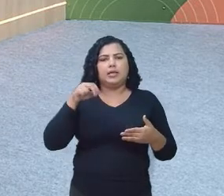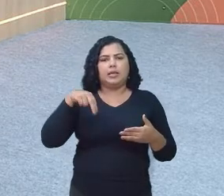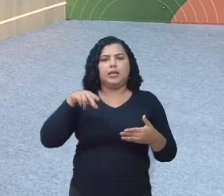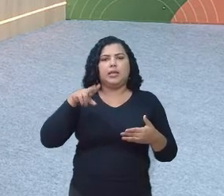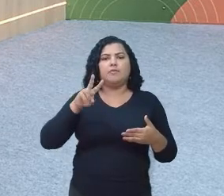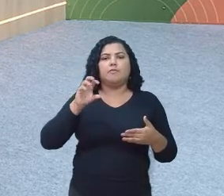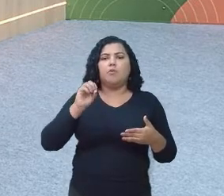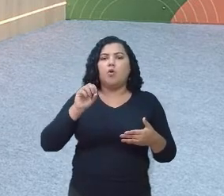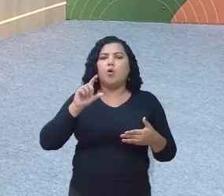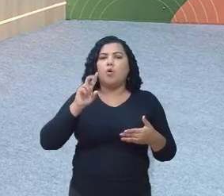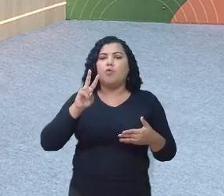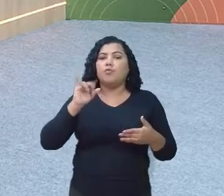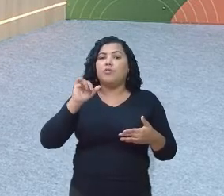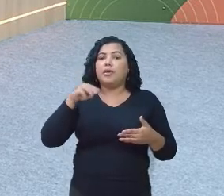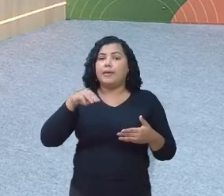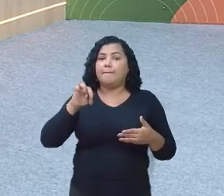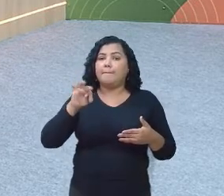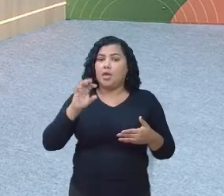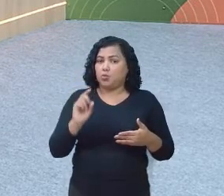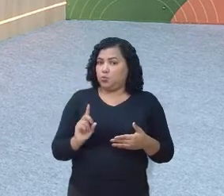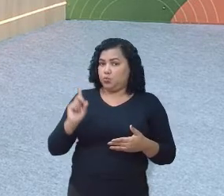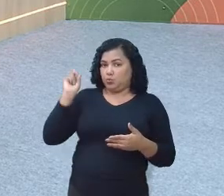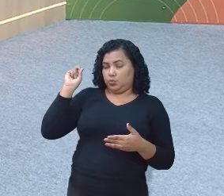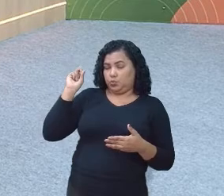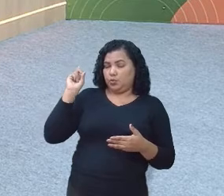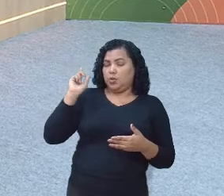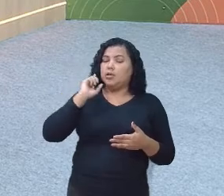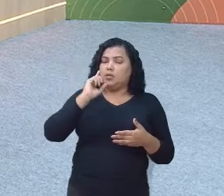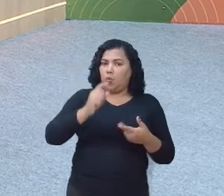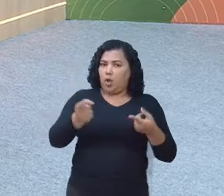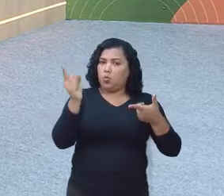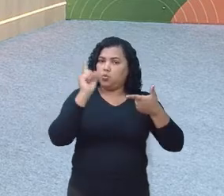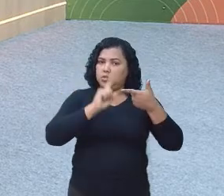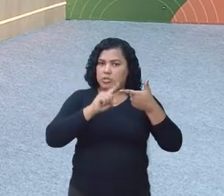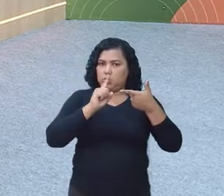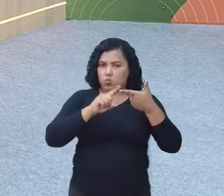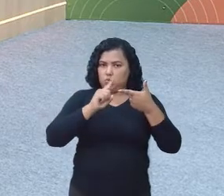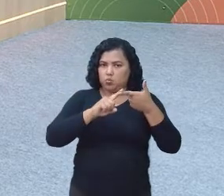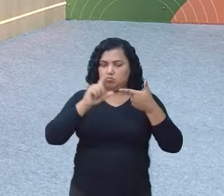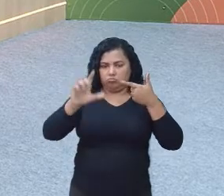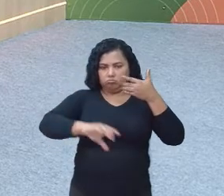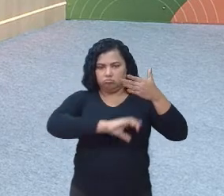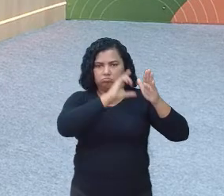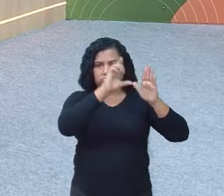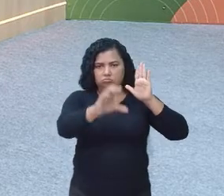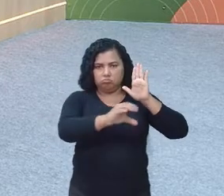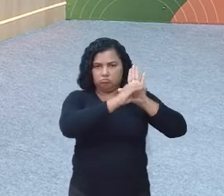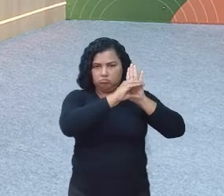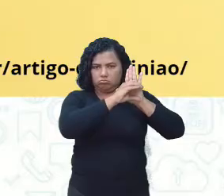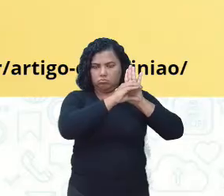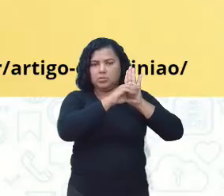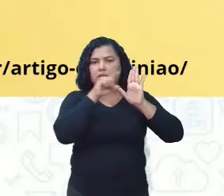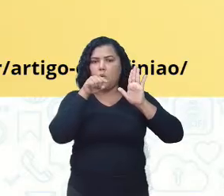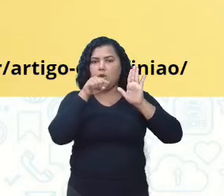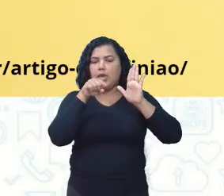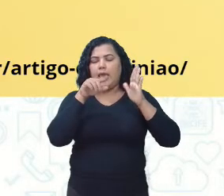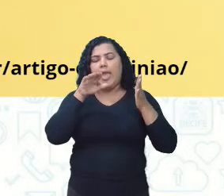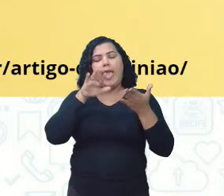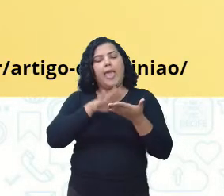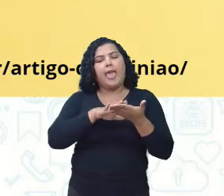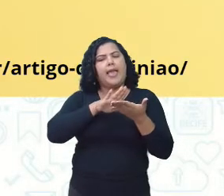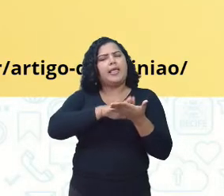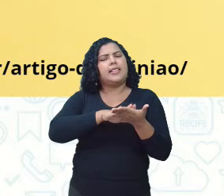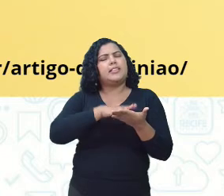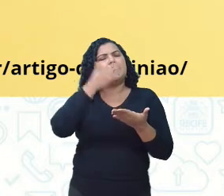da introdução, você começa o seu desenvolvimento, que é o parágrafo posterior, tá certo? Que é a interpretação dos